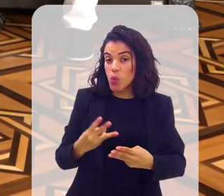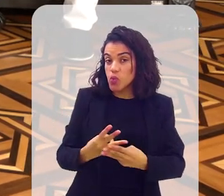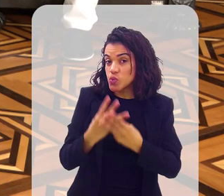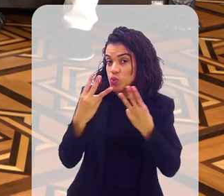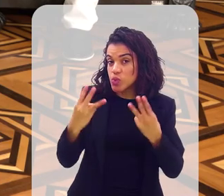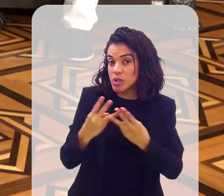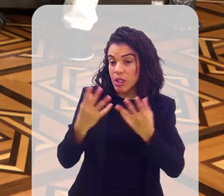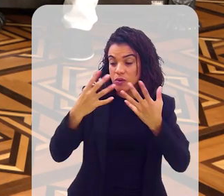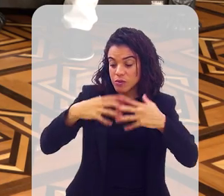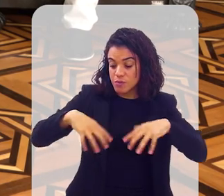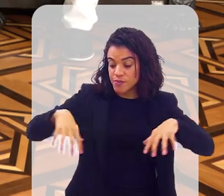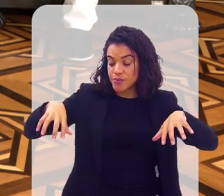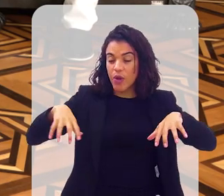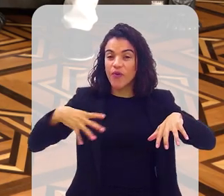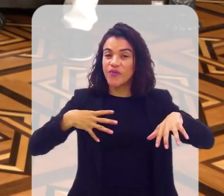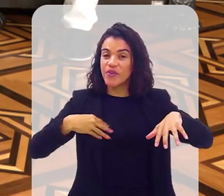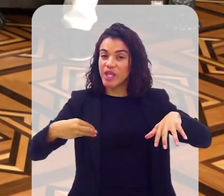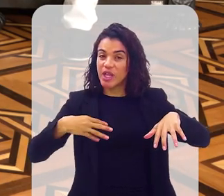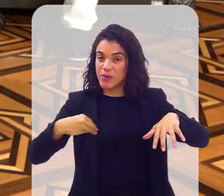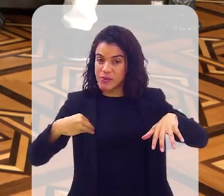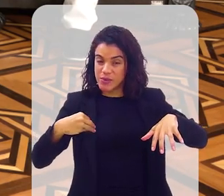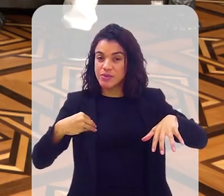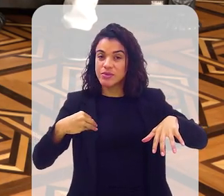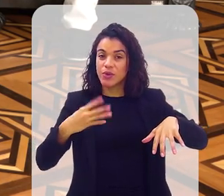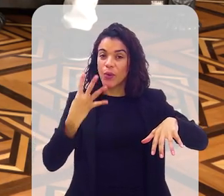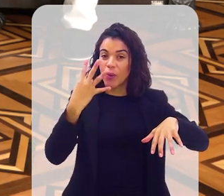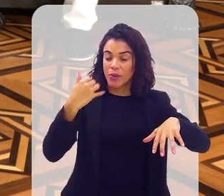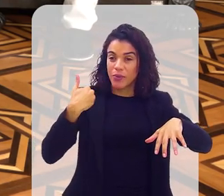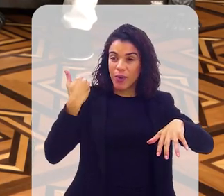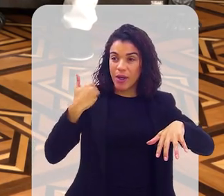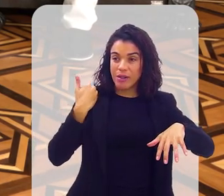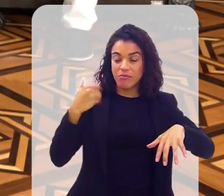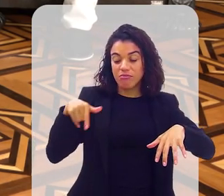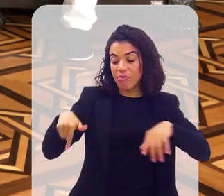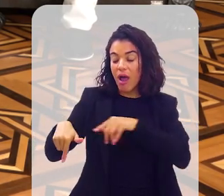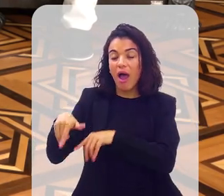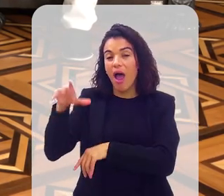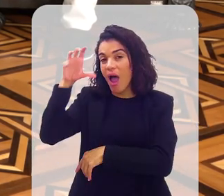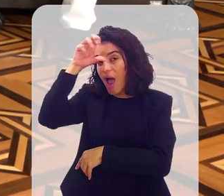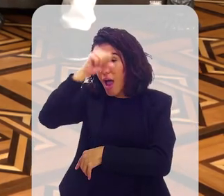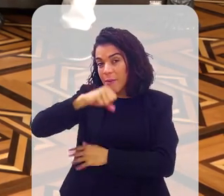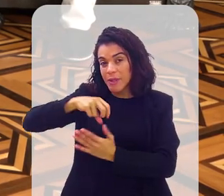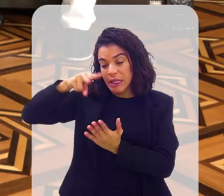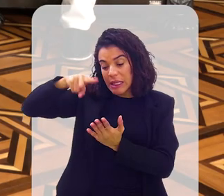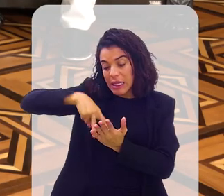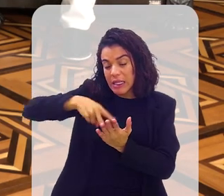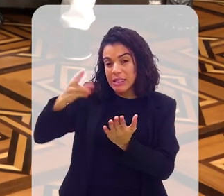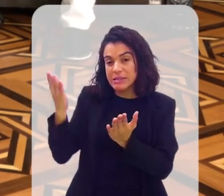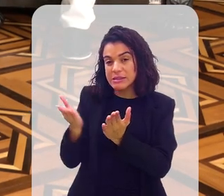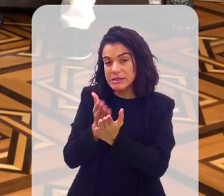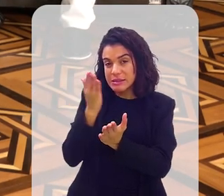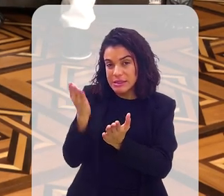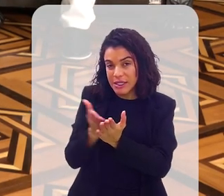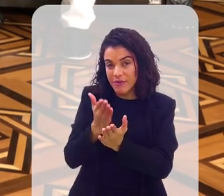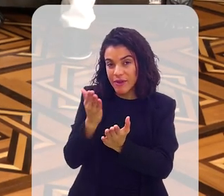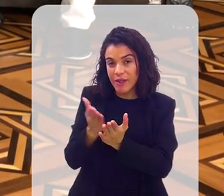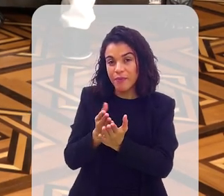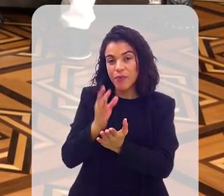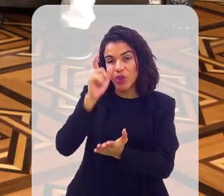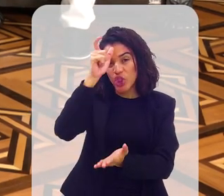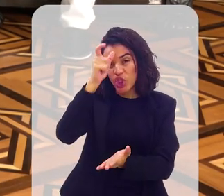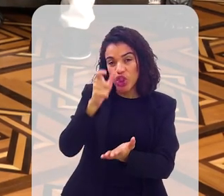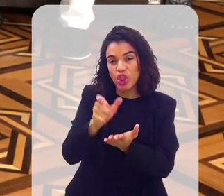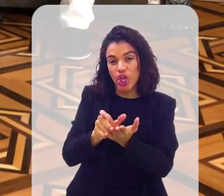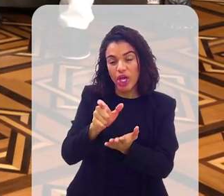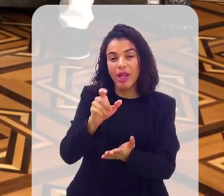Os judeus separam seus filhos aos 4 anos de idade para aprender a ler e escrever na